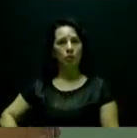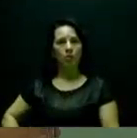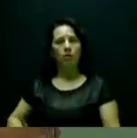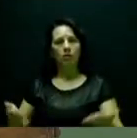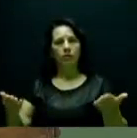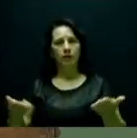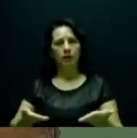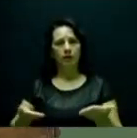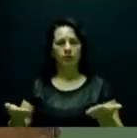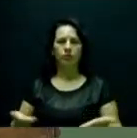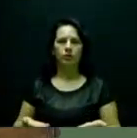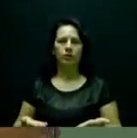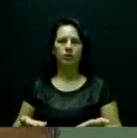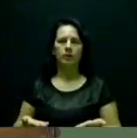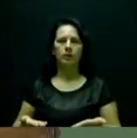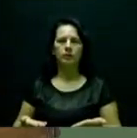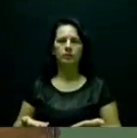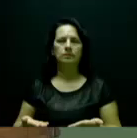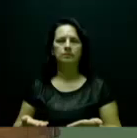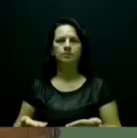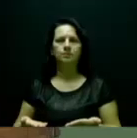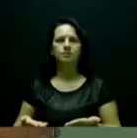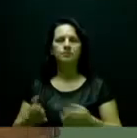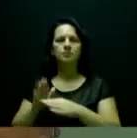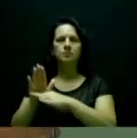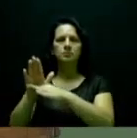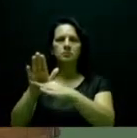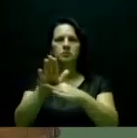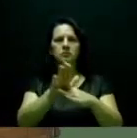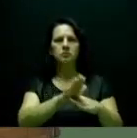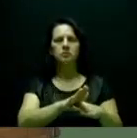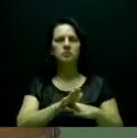aí voltado para atender esta